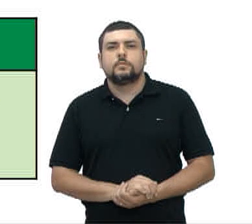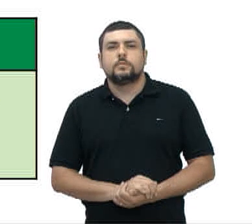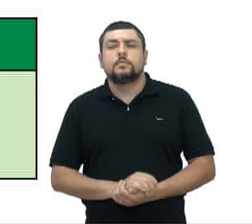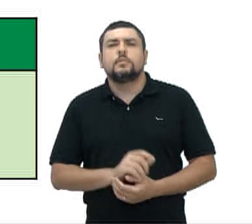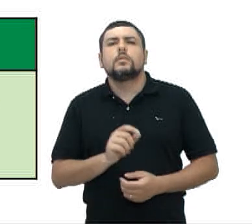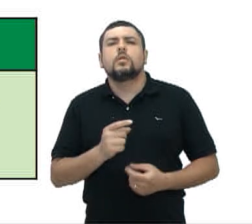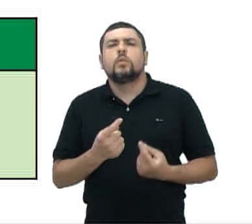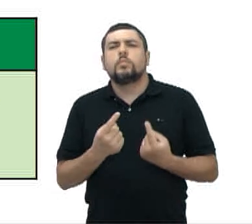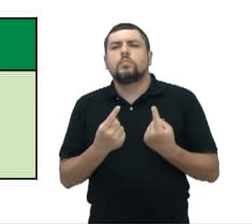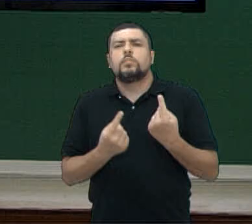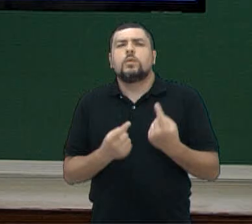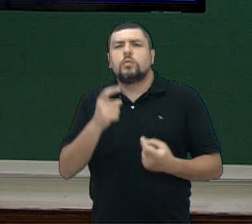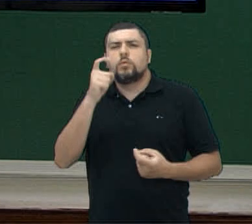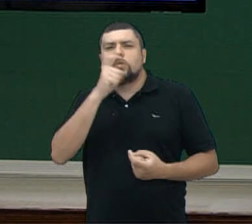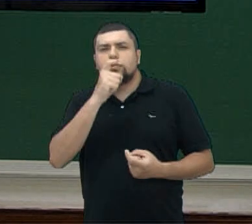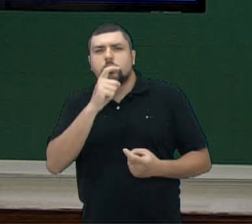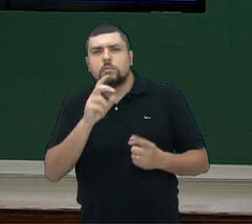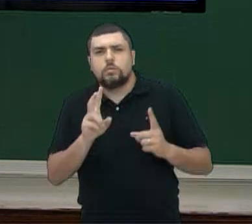mentiram.